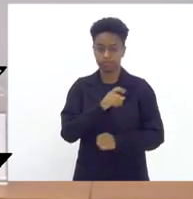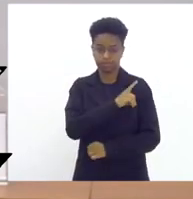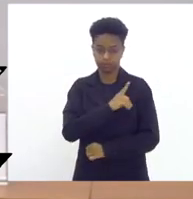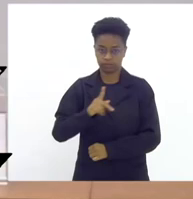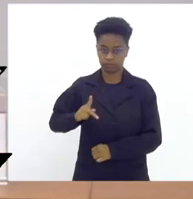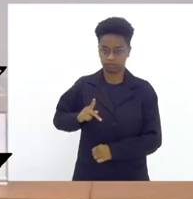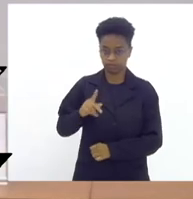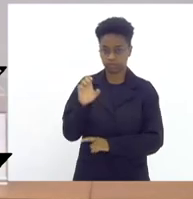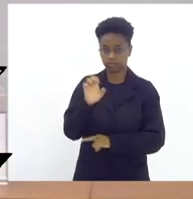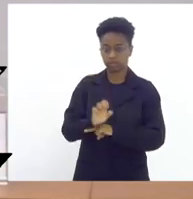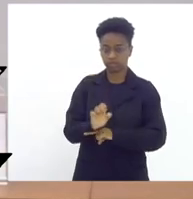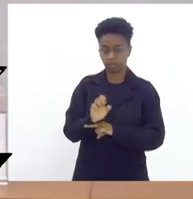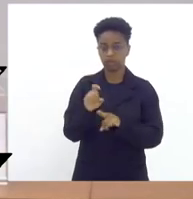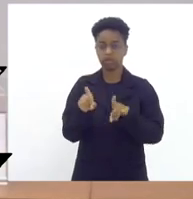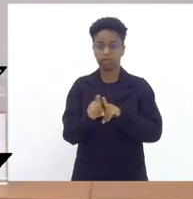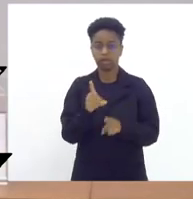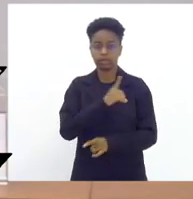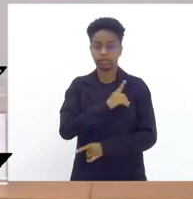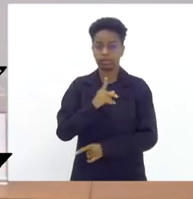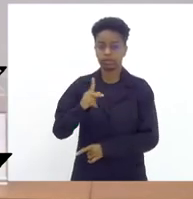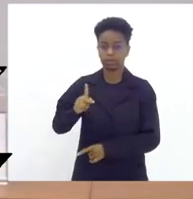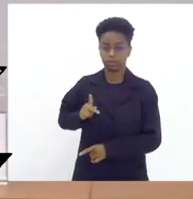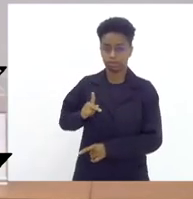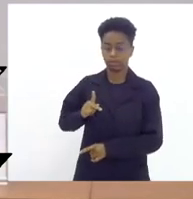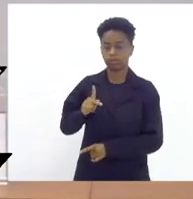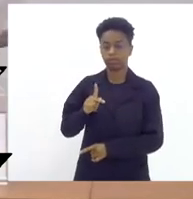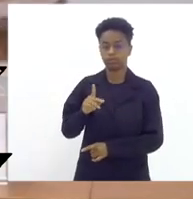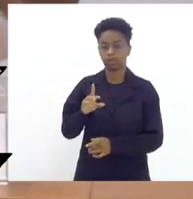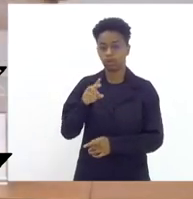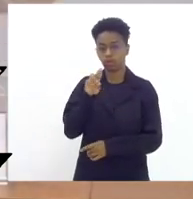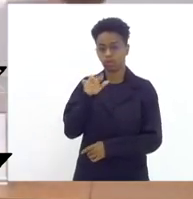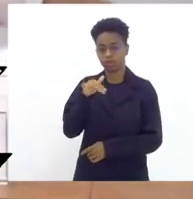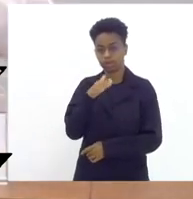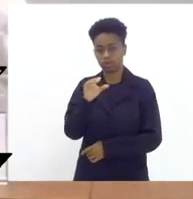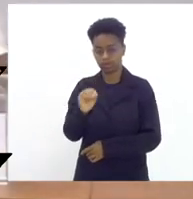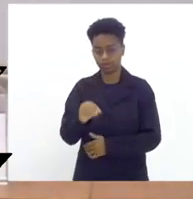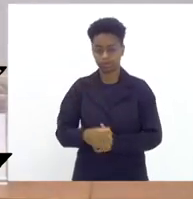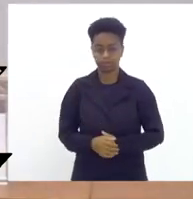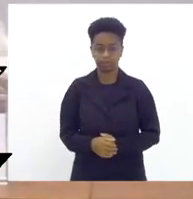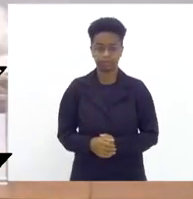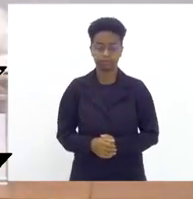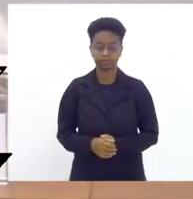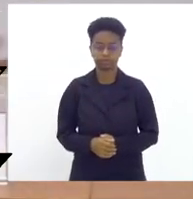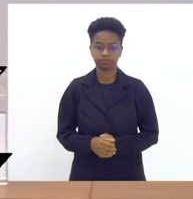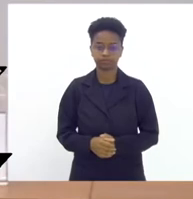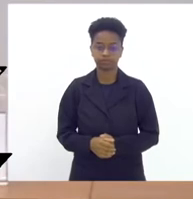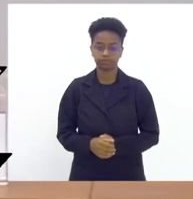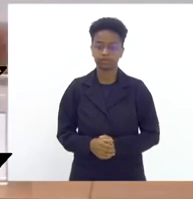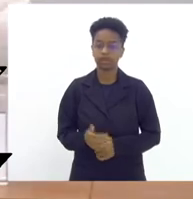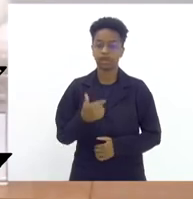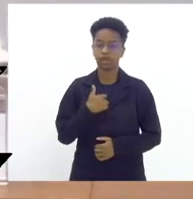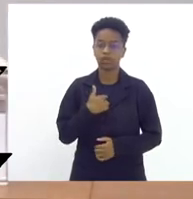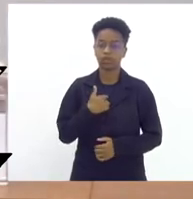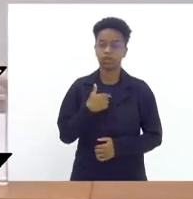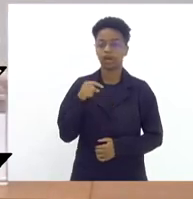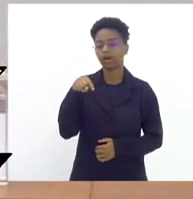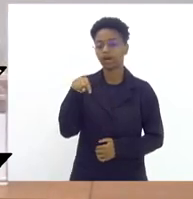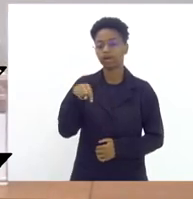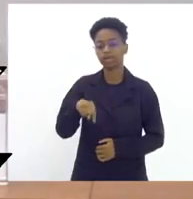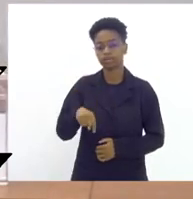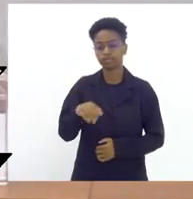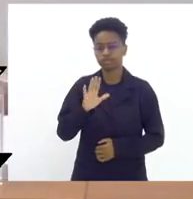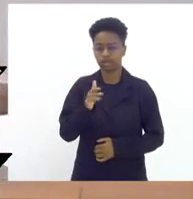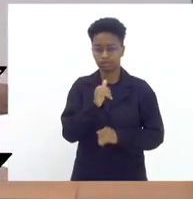Pública estadual e Defensoria Pública da União estou aqui com Como